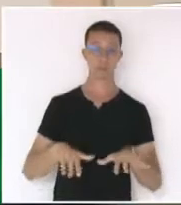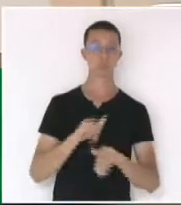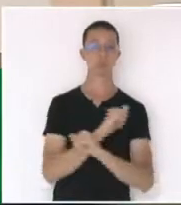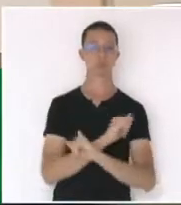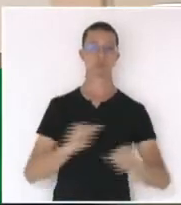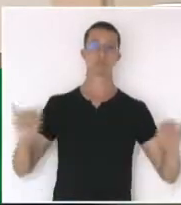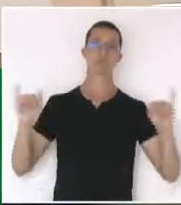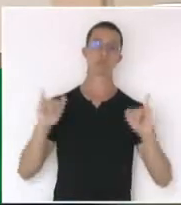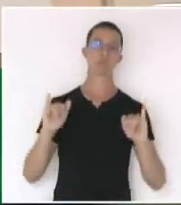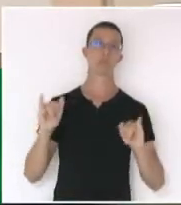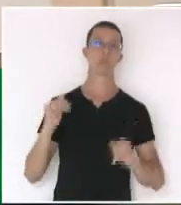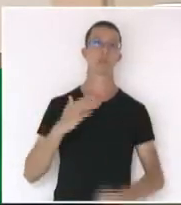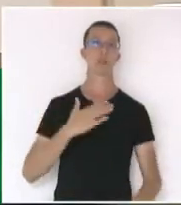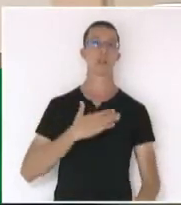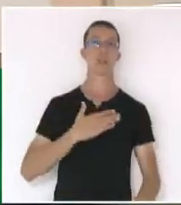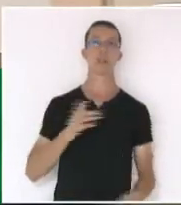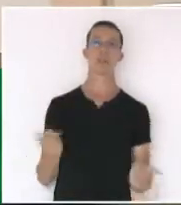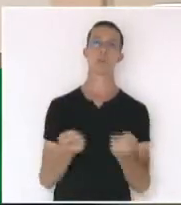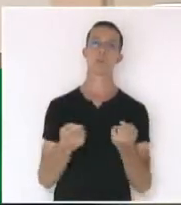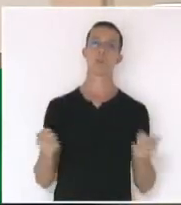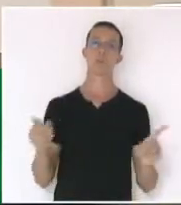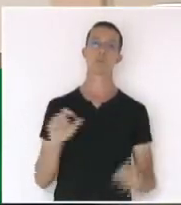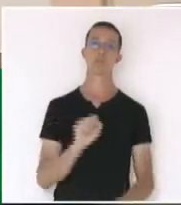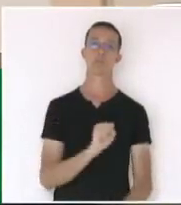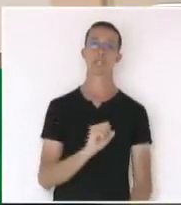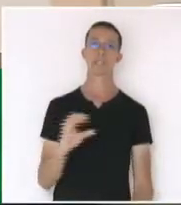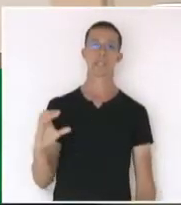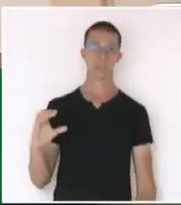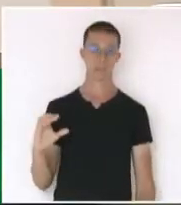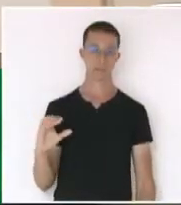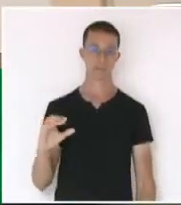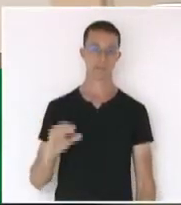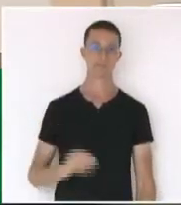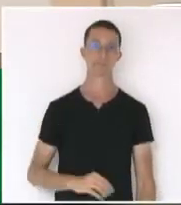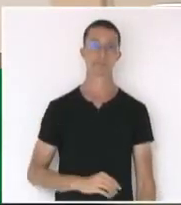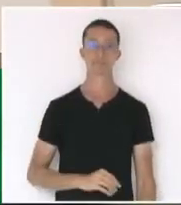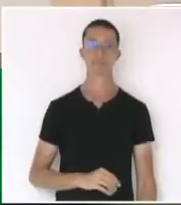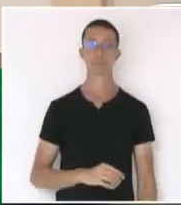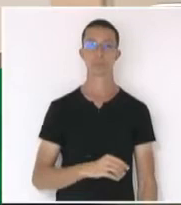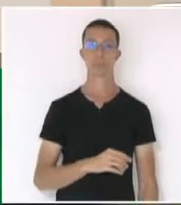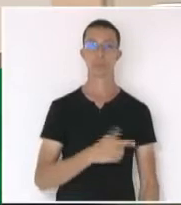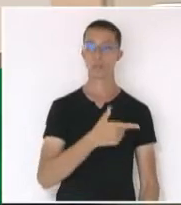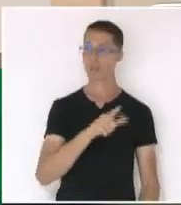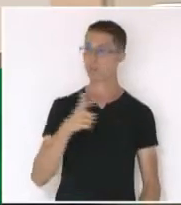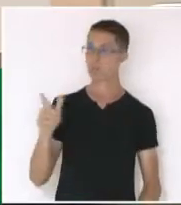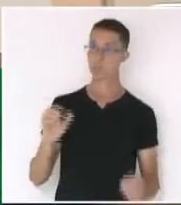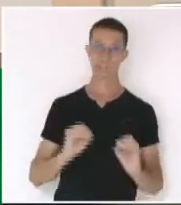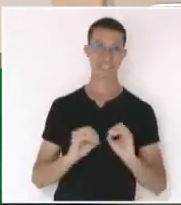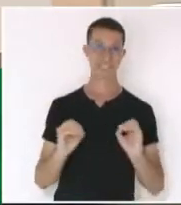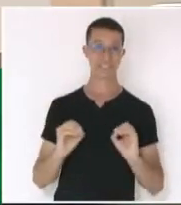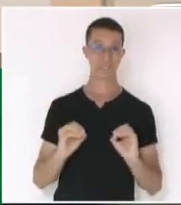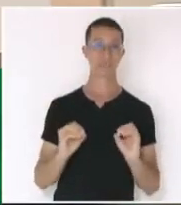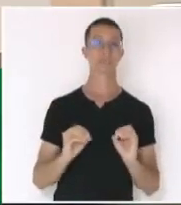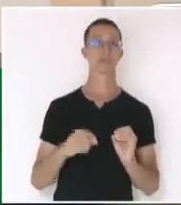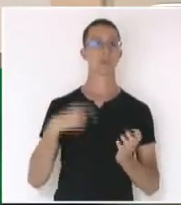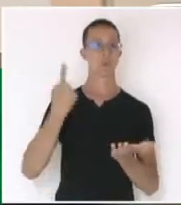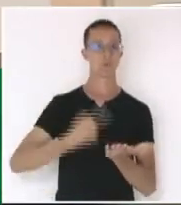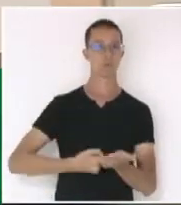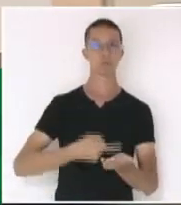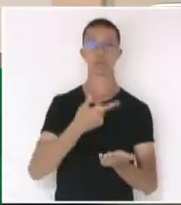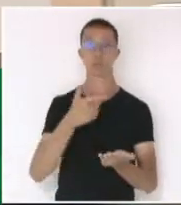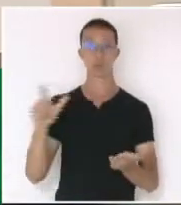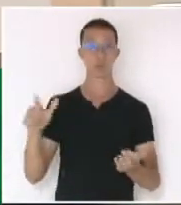execução do Hino de Santa Catarina nada mais havendo o senhor presidente convocou outra sessão